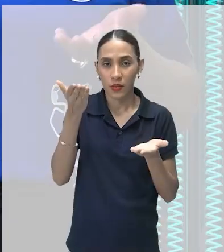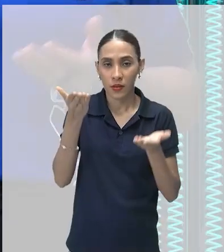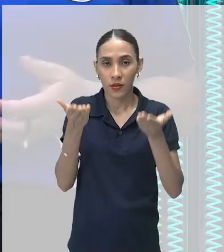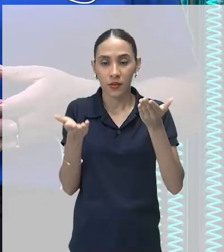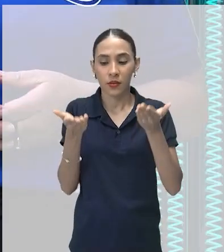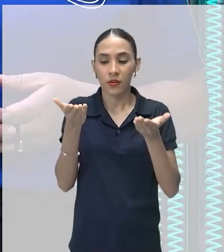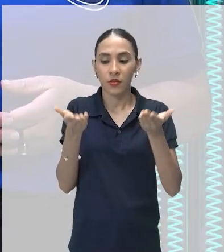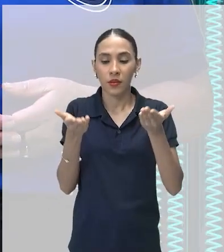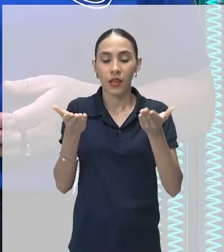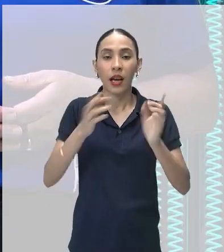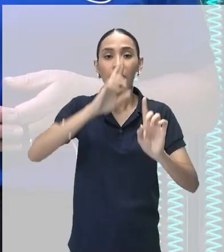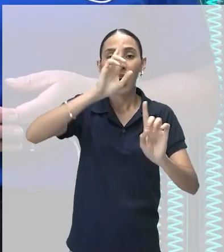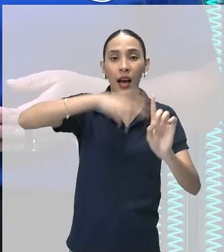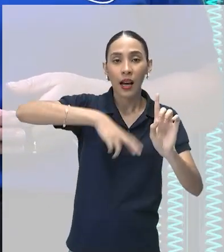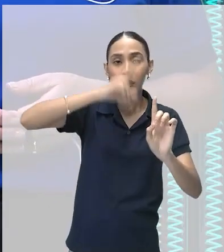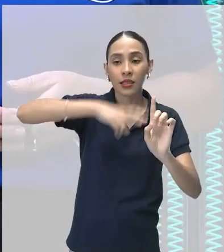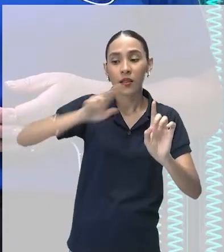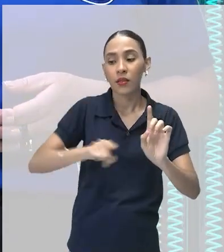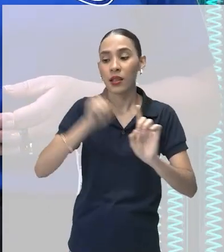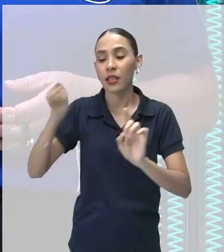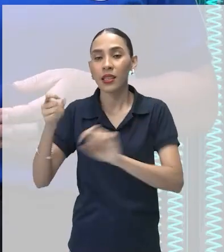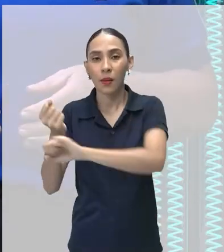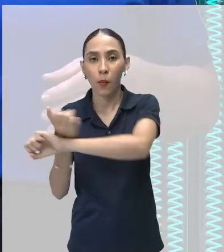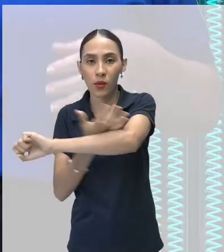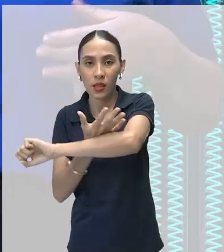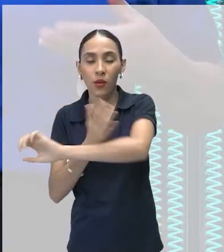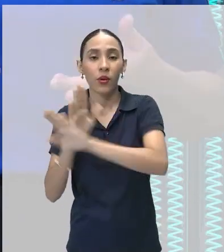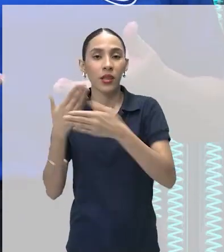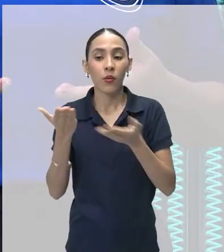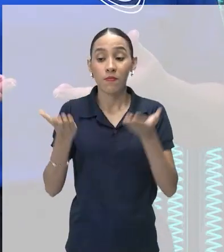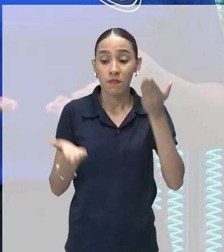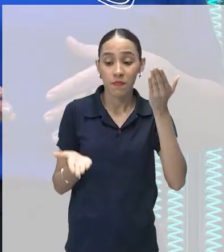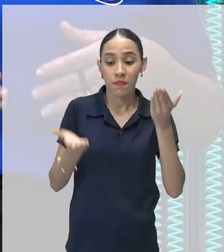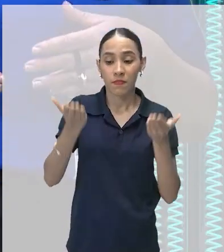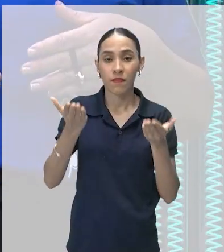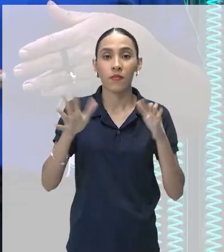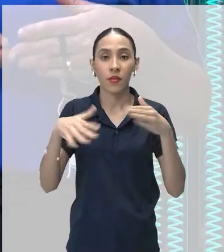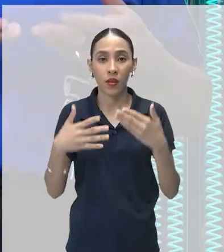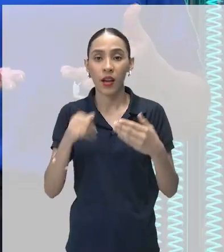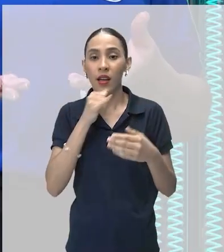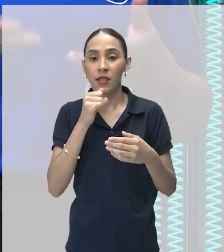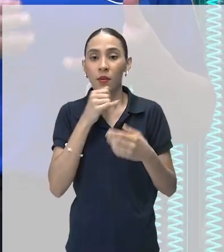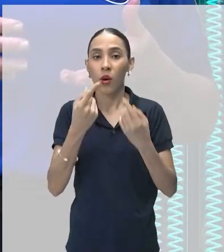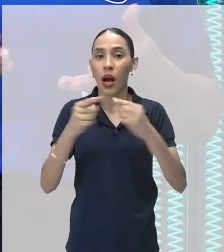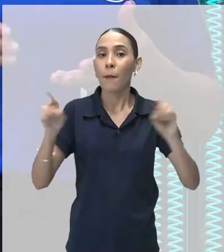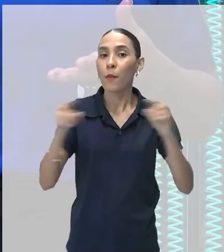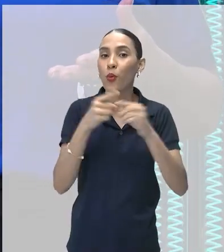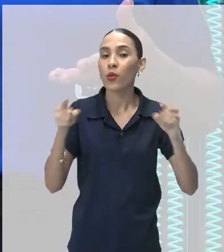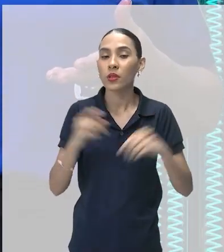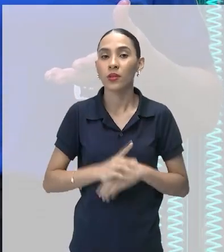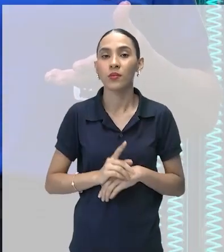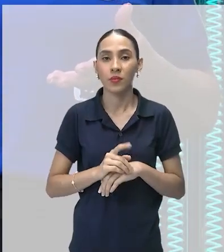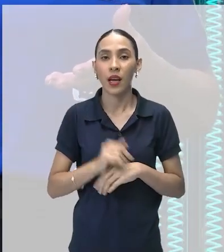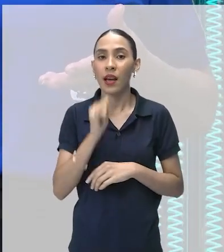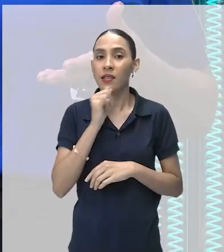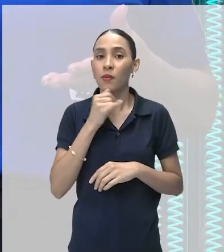equilibrando a razão e a emoção. Então, quando falava assim, a música fala, estava à toa na vida, o meu